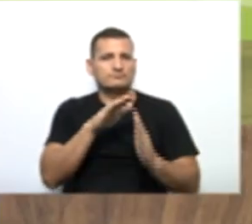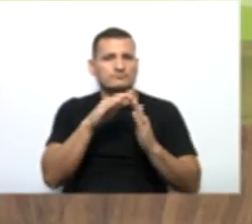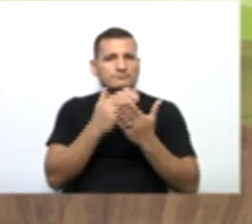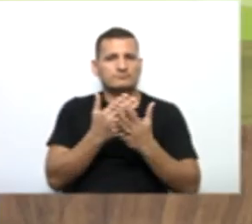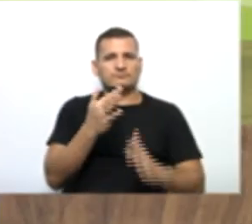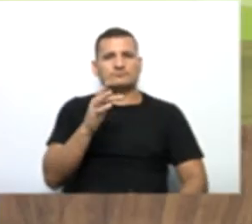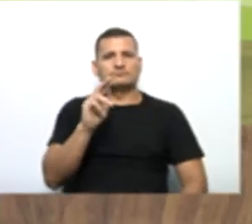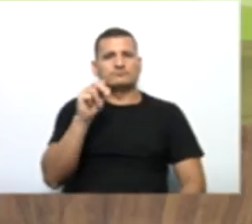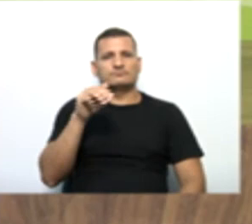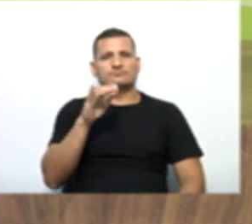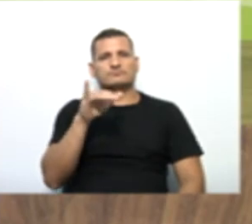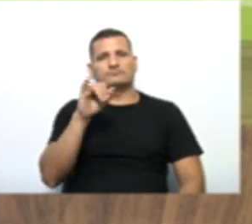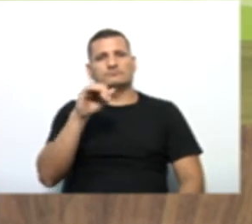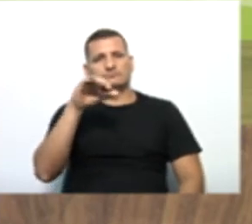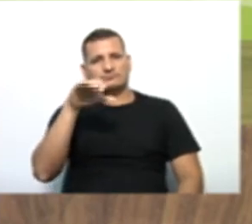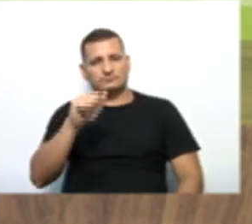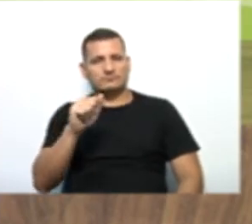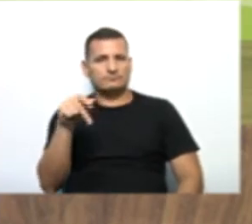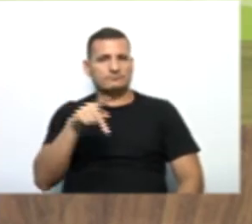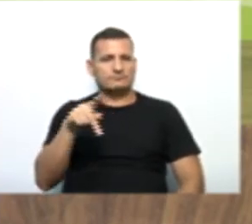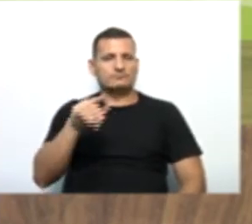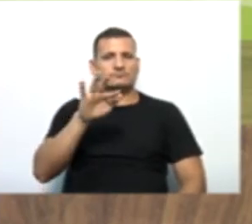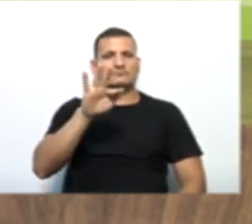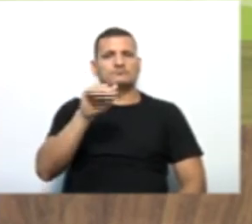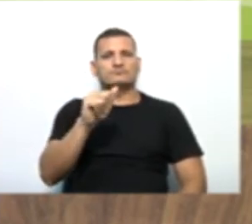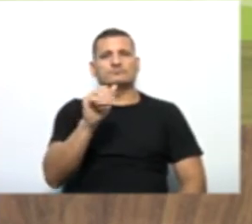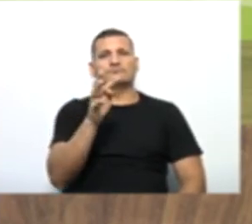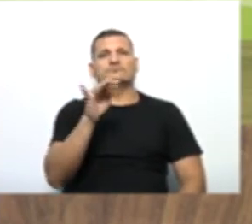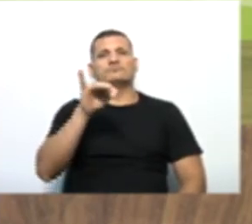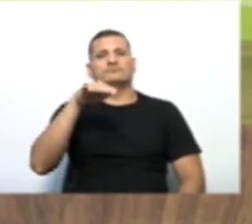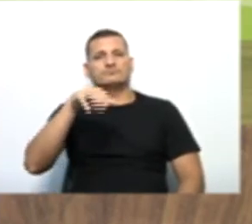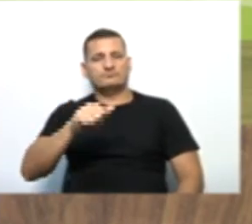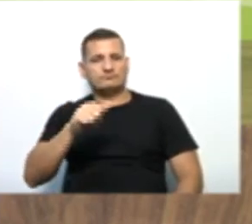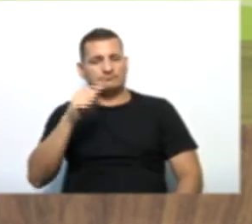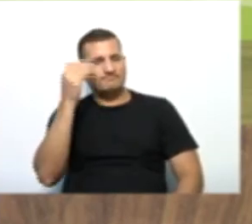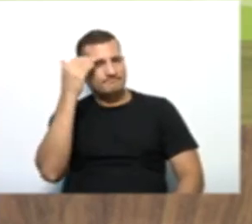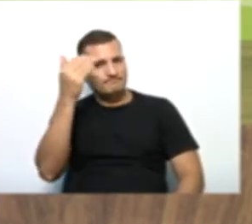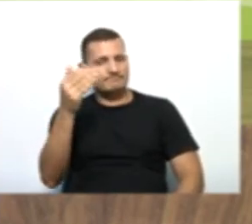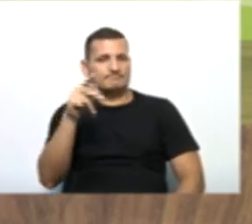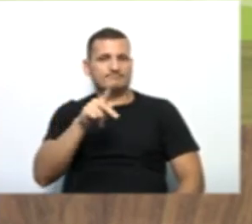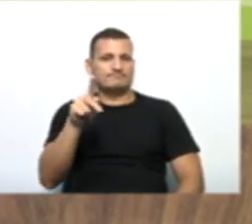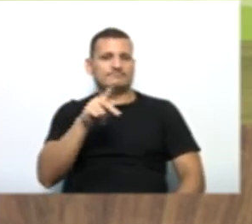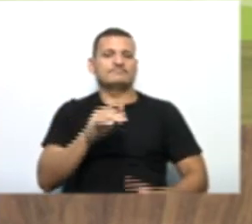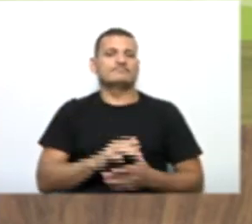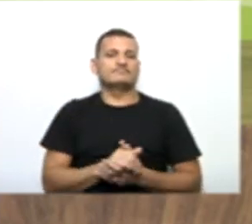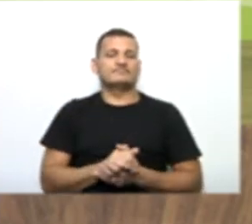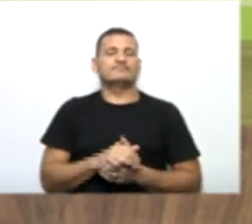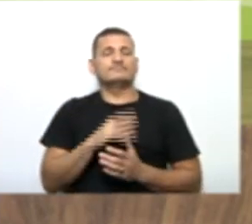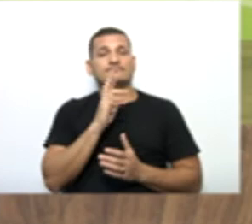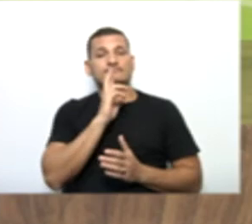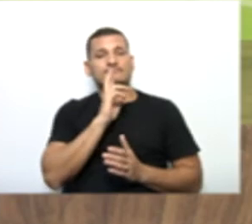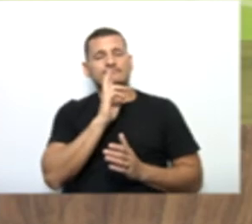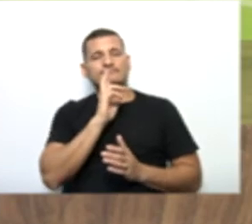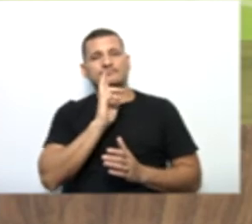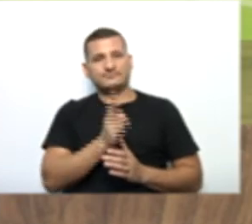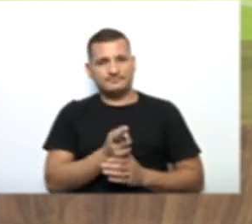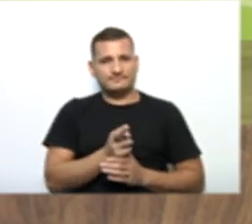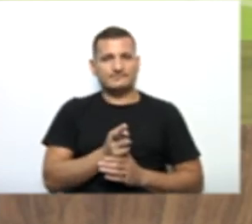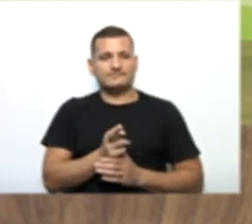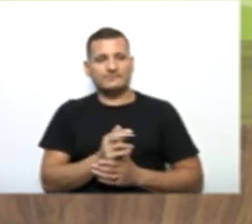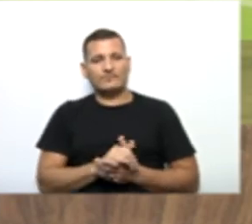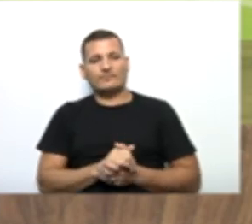Francisca Martendal, professora Fátima, que está aí nos acompanhando assiduamente. Muito obrigado, professora. Ela mandou a resposta dos alunos aqui, ó.